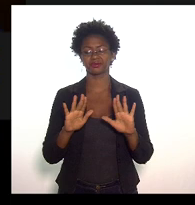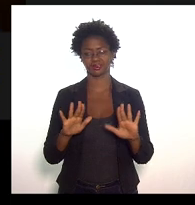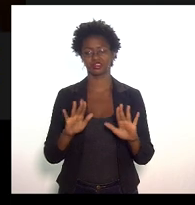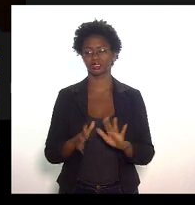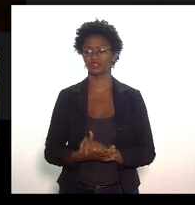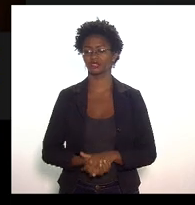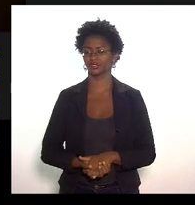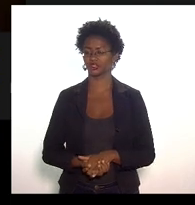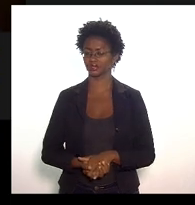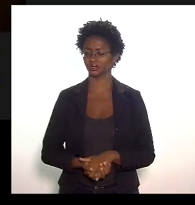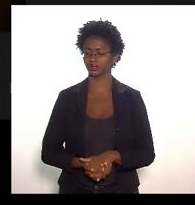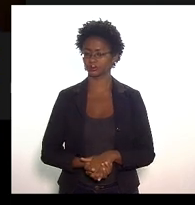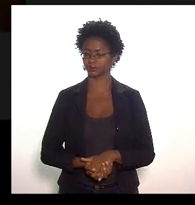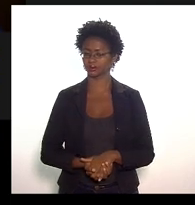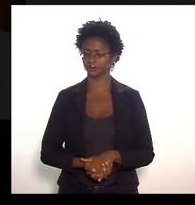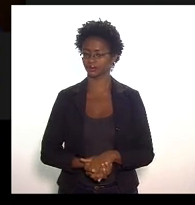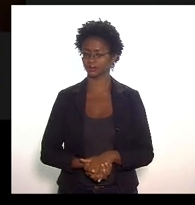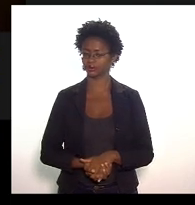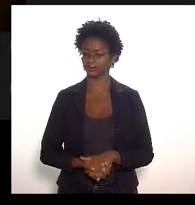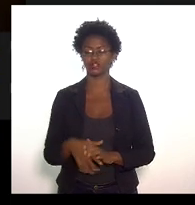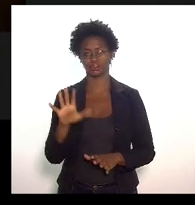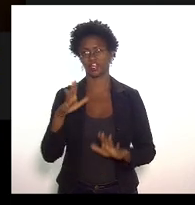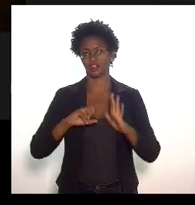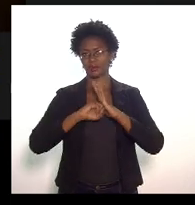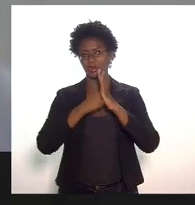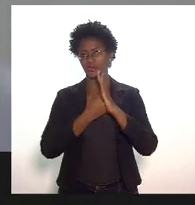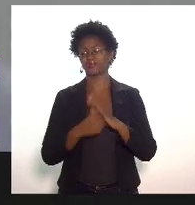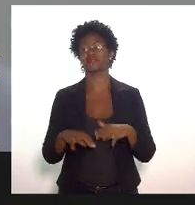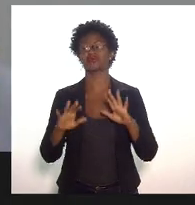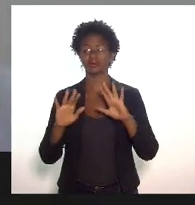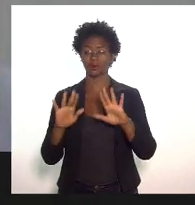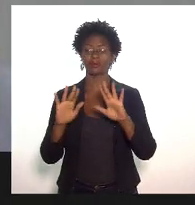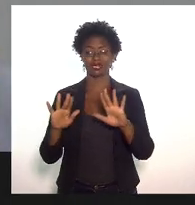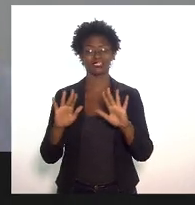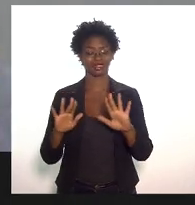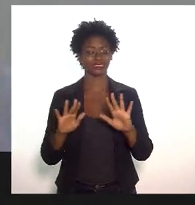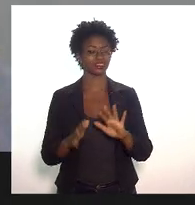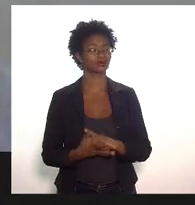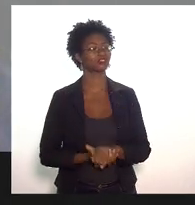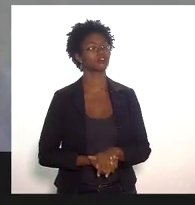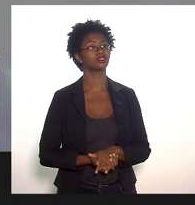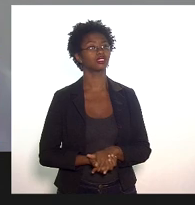a gente tem um... Já bloqueou lá. A gente tem uma necessidade, né,